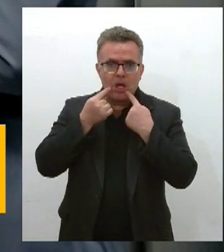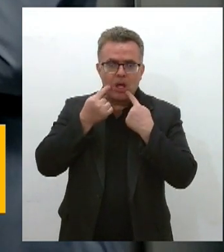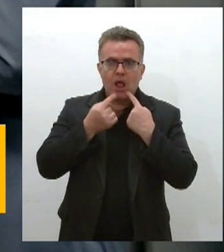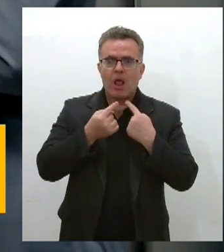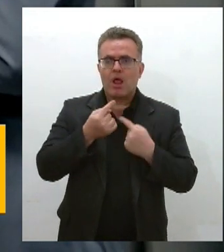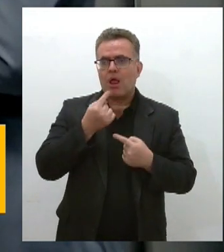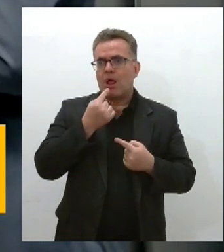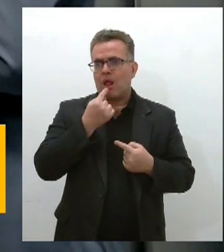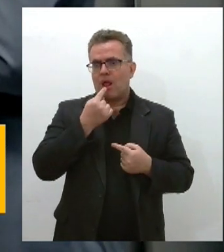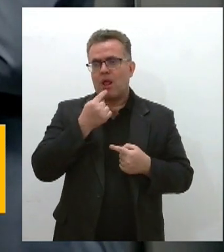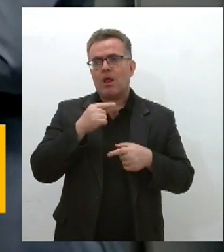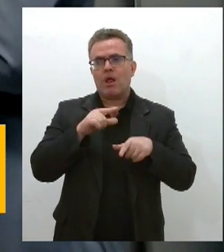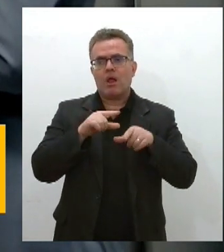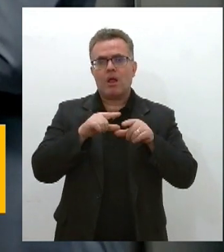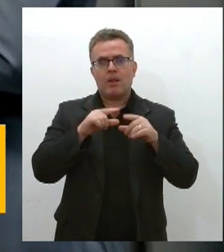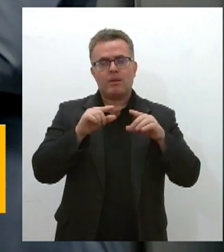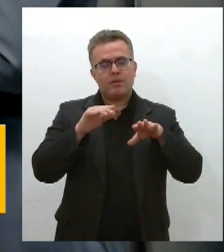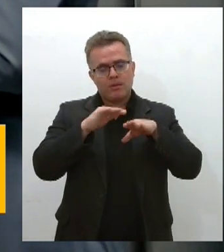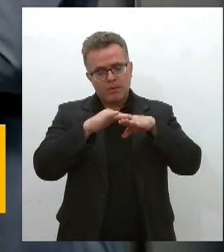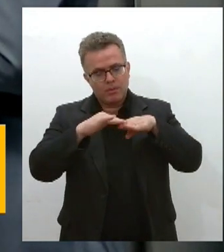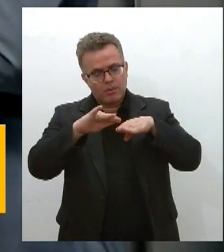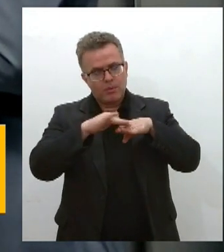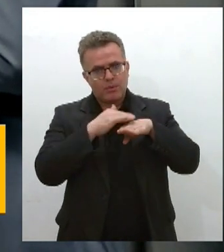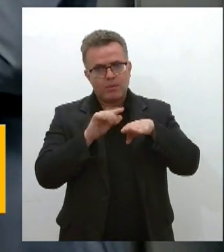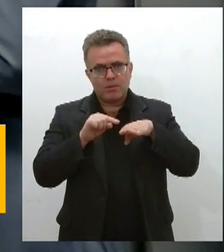a borda lateral da língua seja a mais